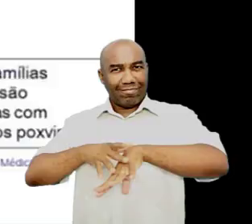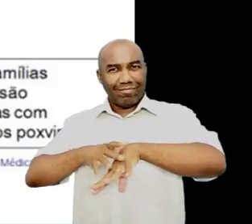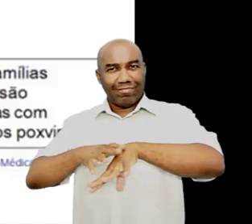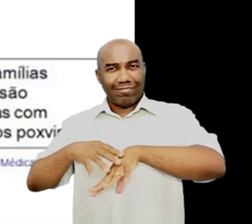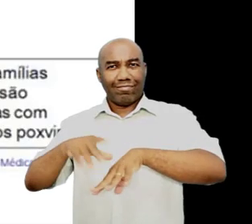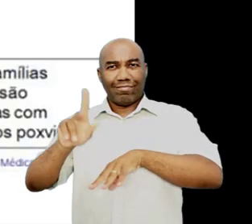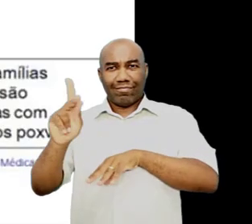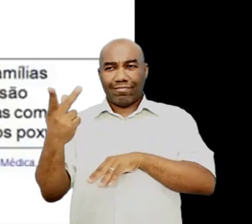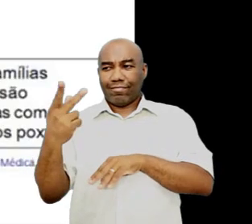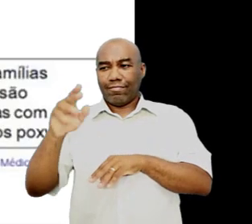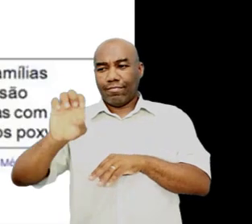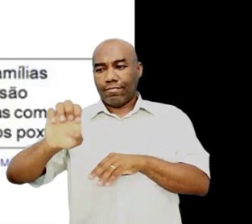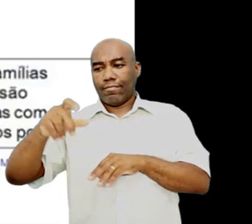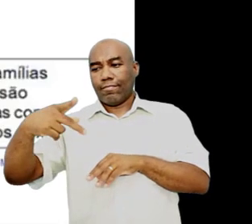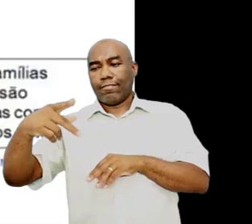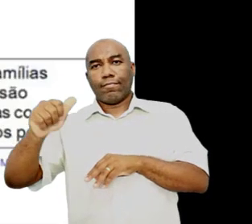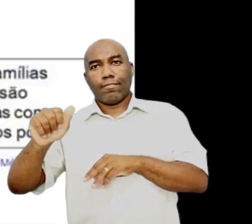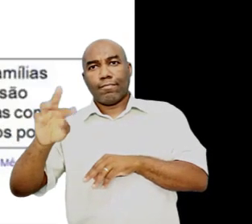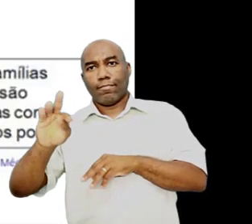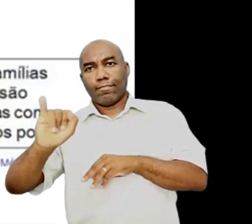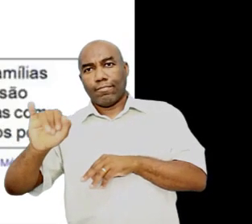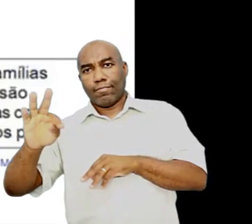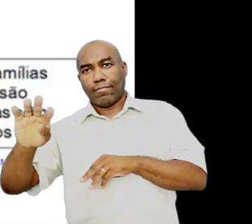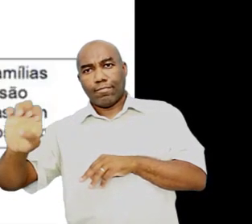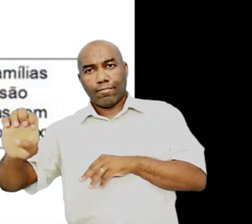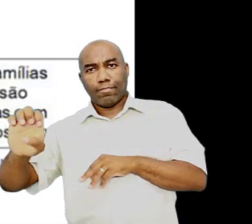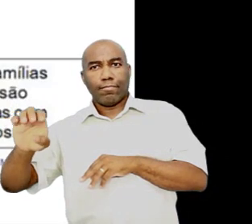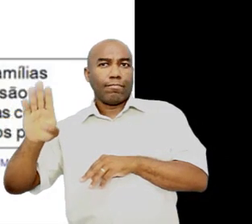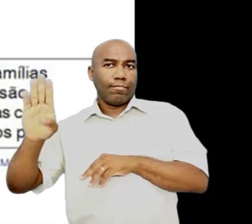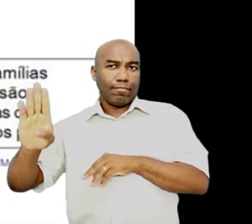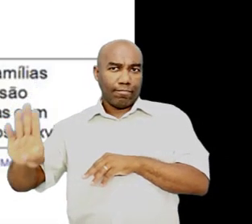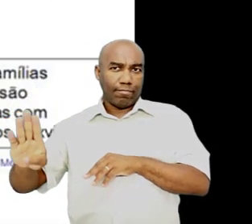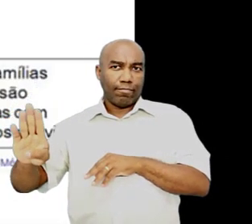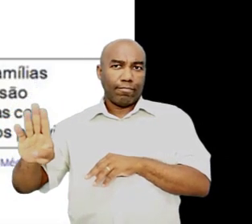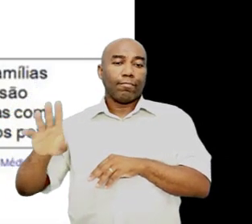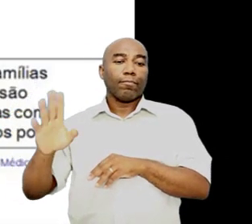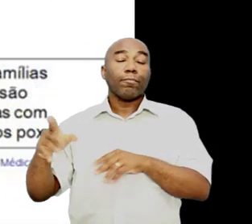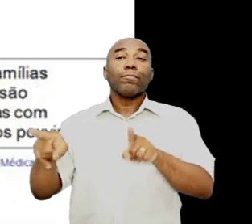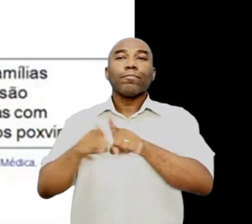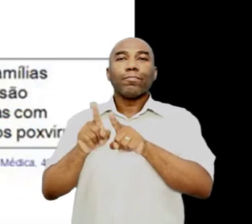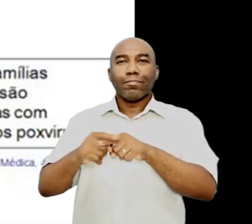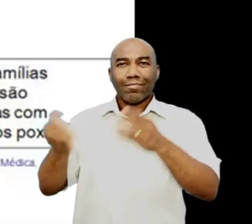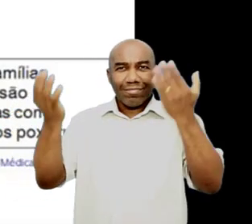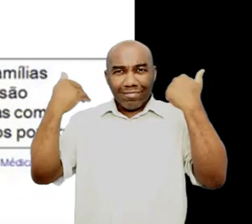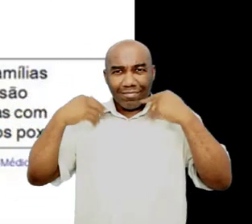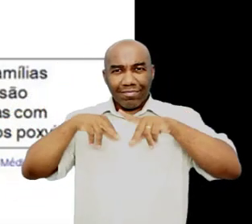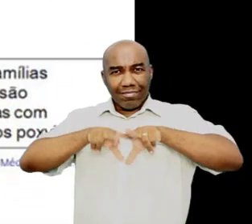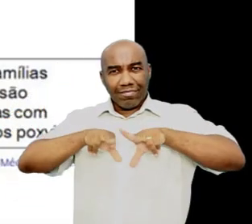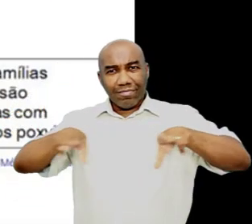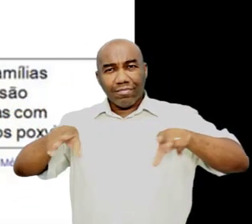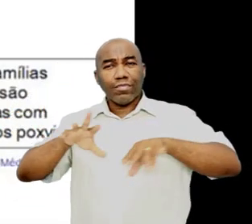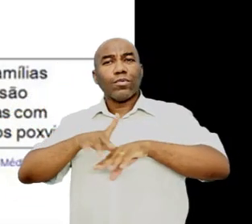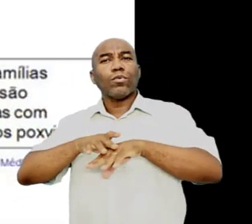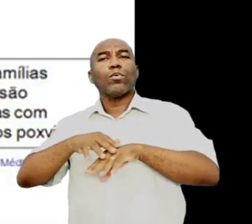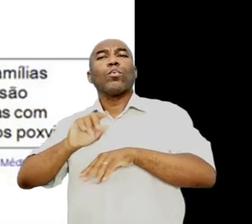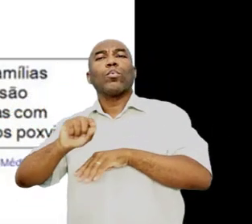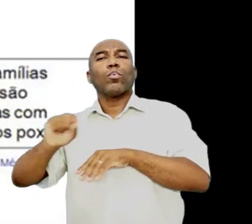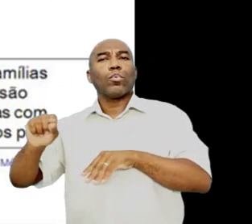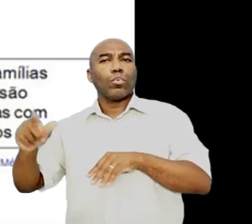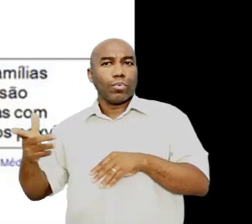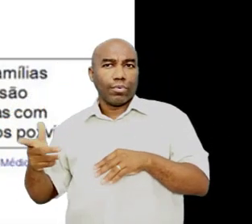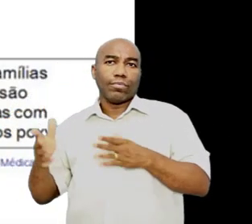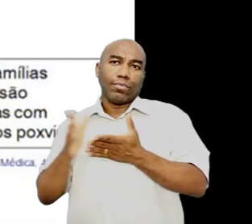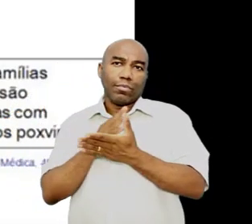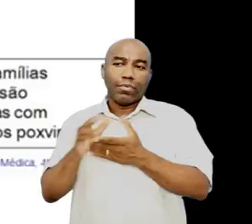Papillomaviride. Papillomaviride é a família do quê? Do HPV. Não existe só um tipo de HPV. Então eu tenho que ter